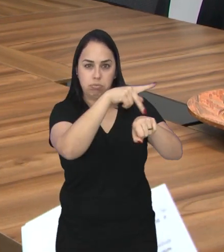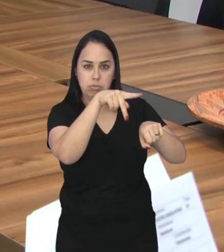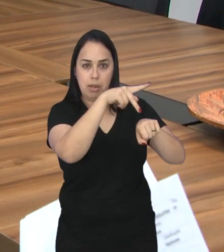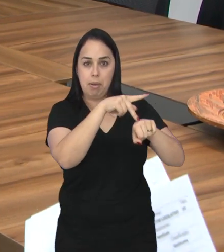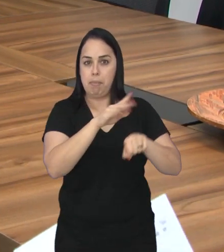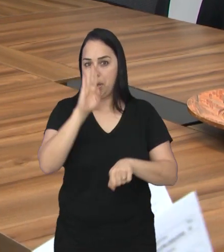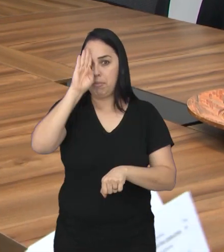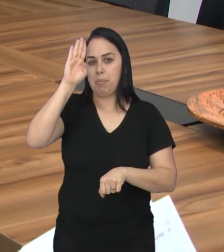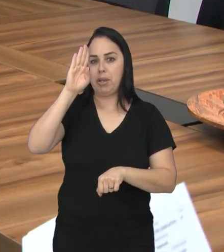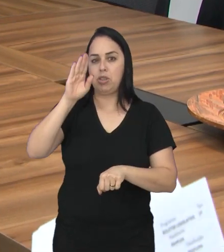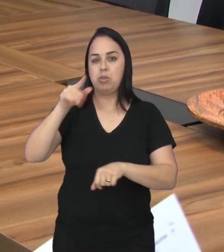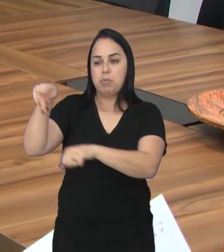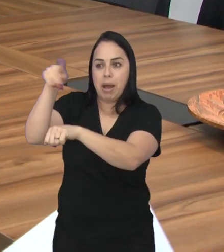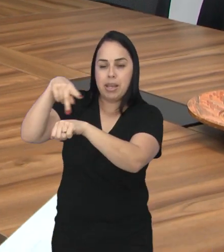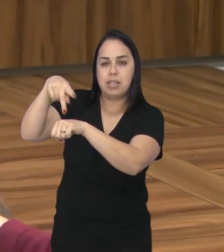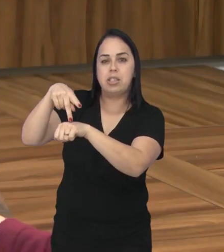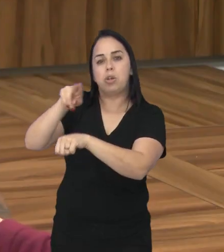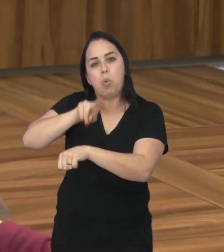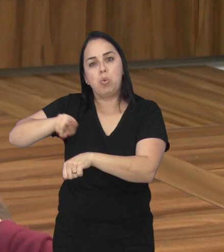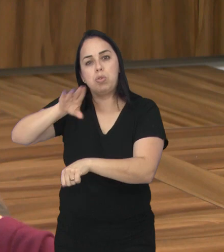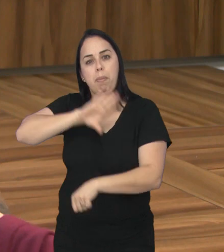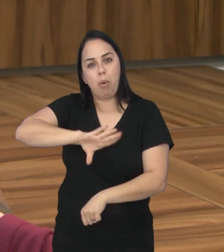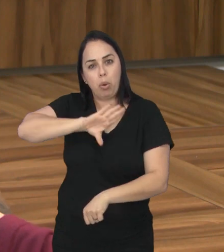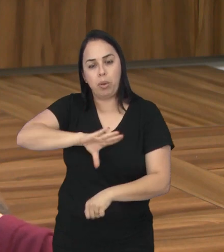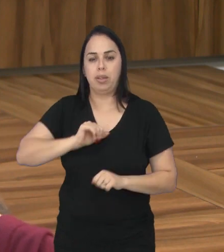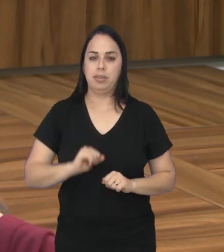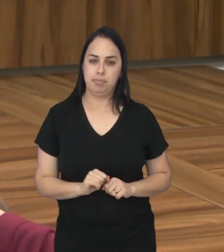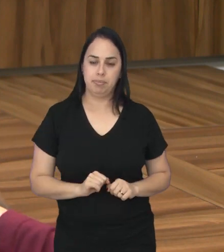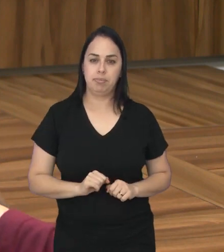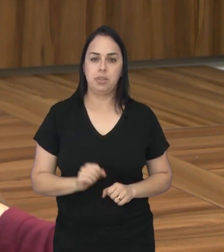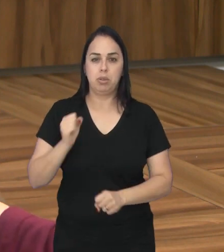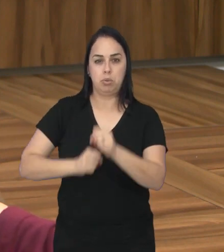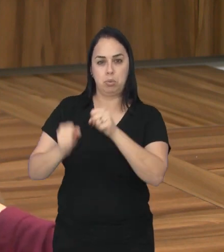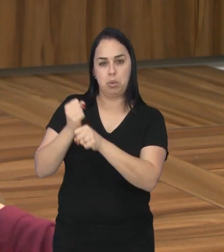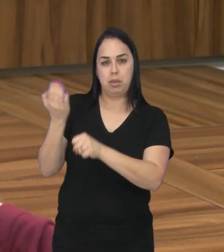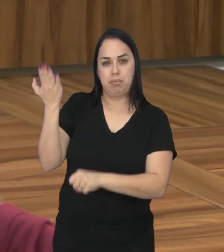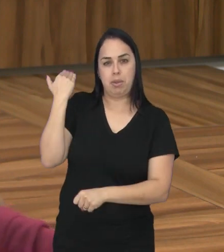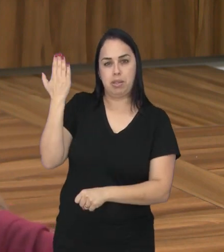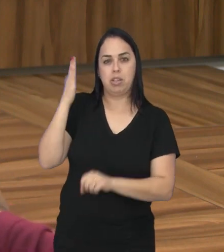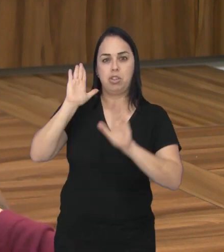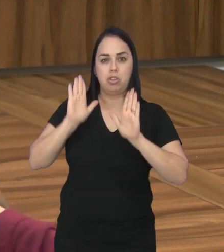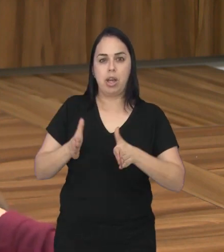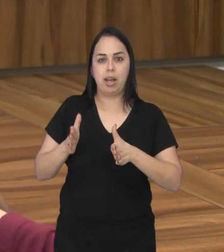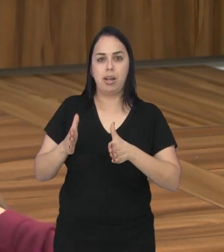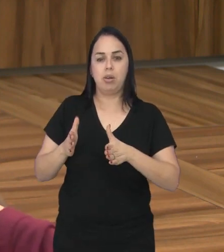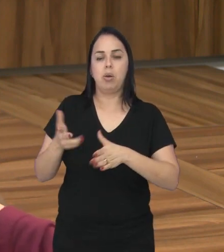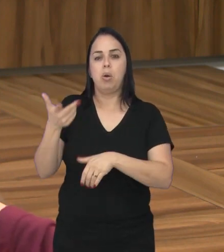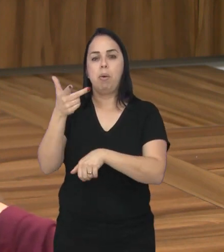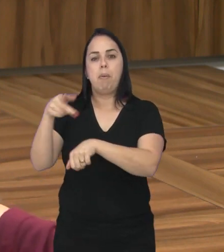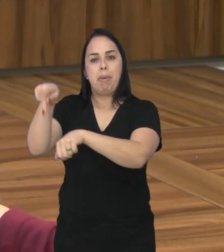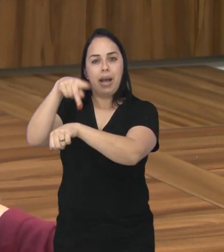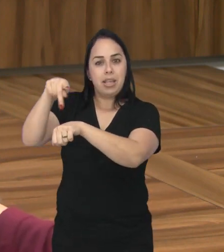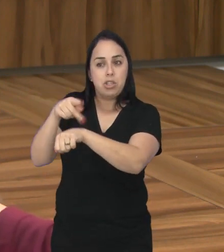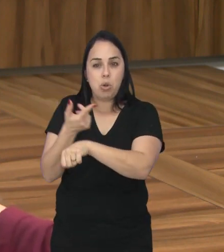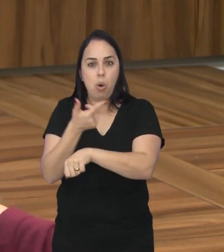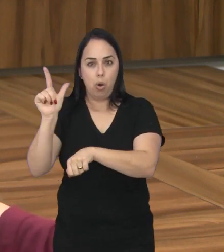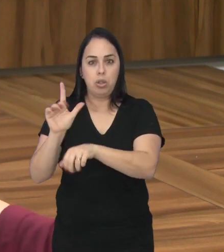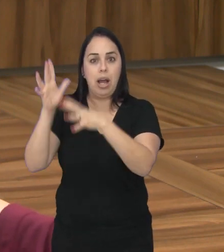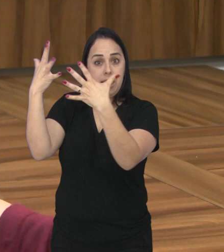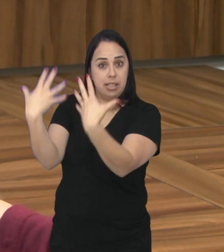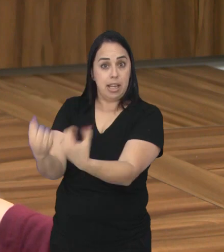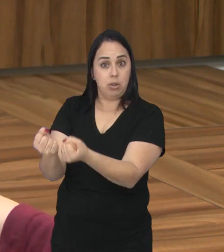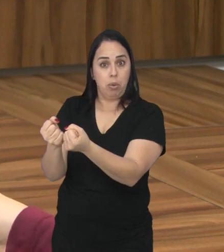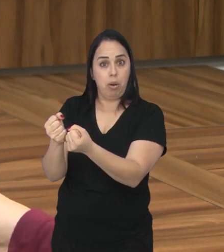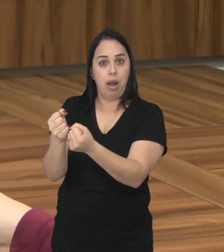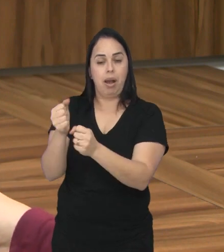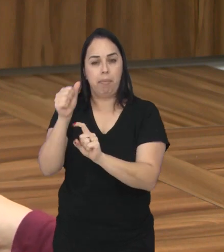sobretudos de língua portuguesa menos anteriores nós tivemos a participação já de pessoas de outros países